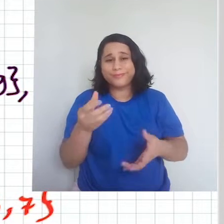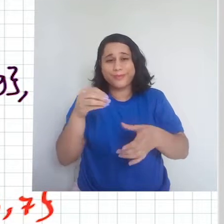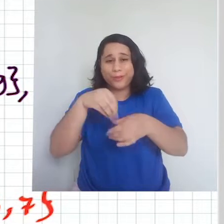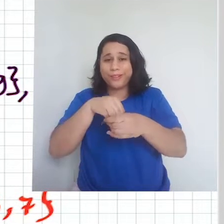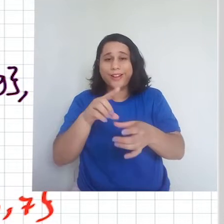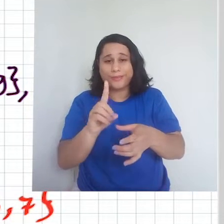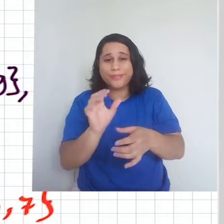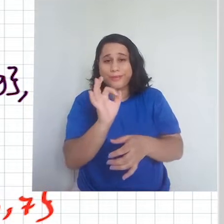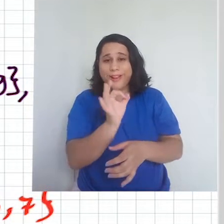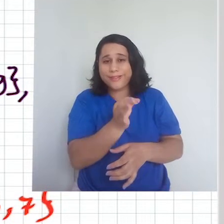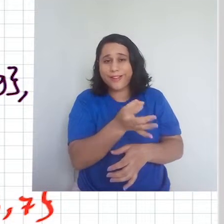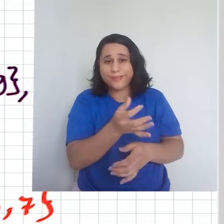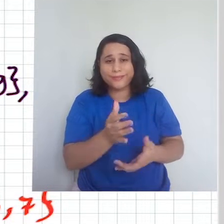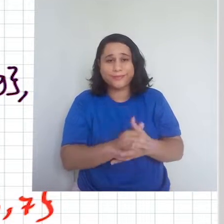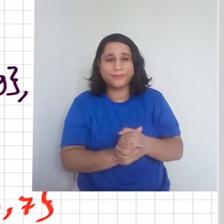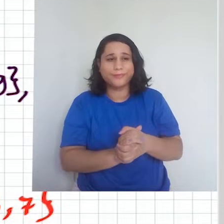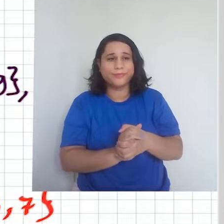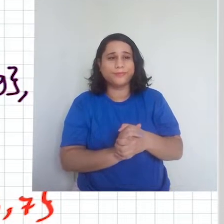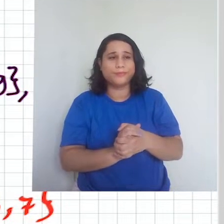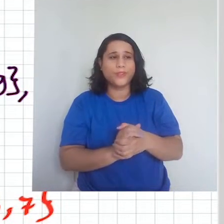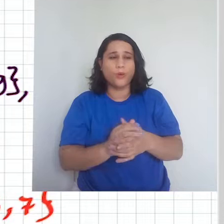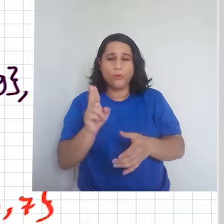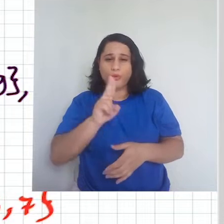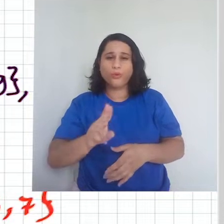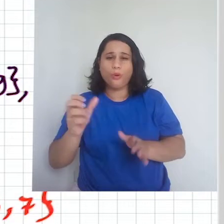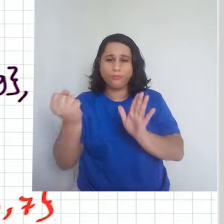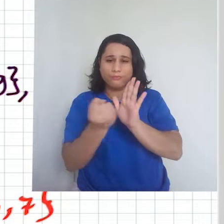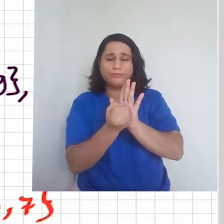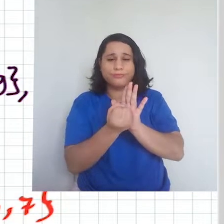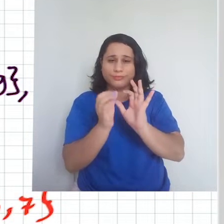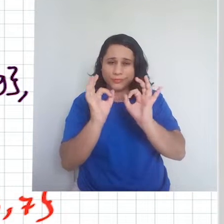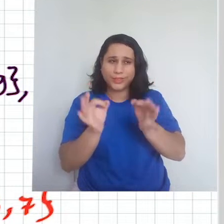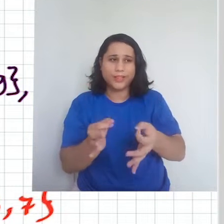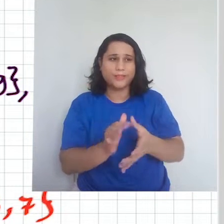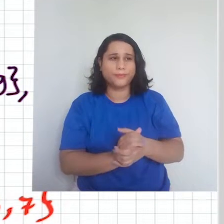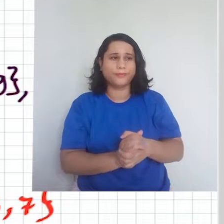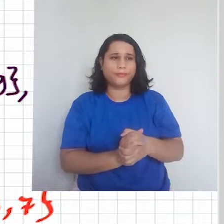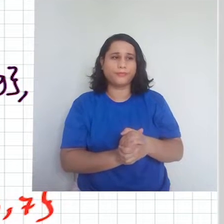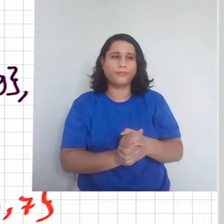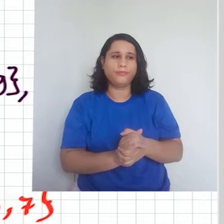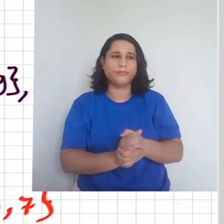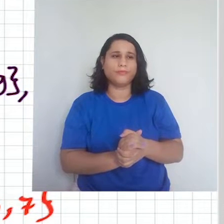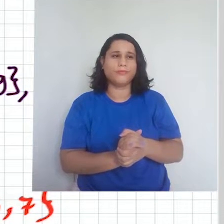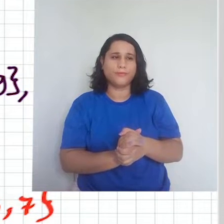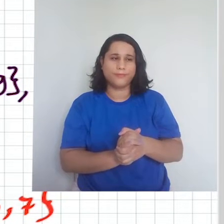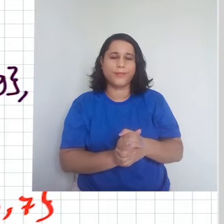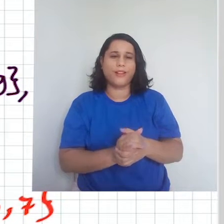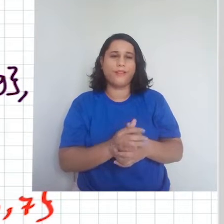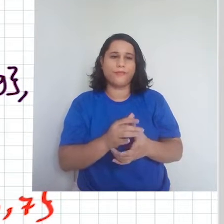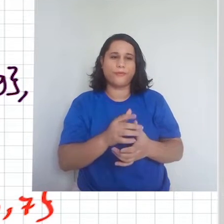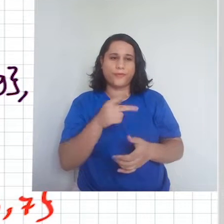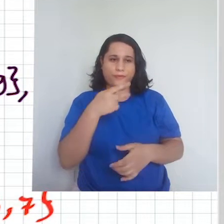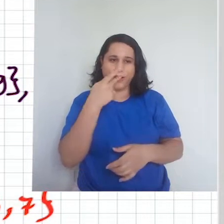Então ele utilizou o conectivo correto. A não está dentro de C, afirmação também